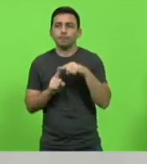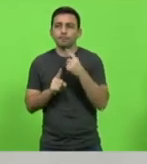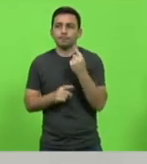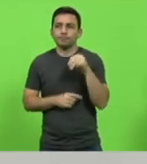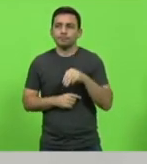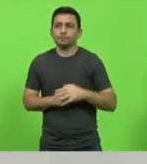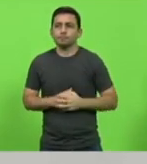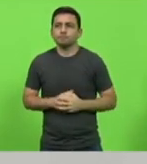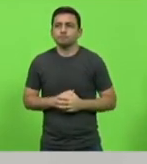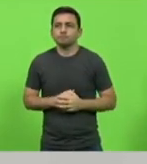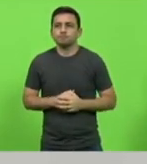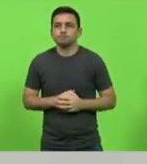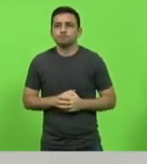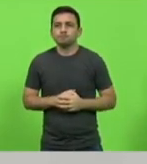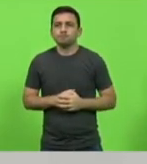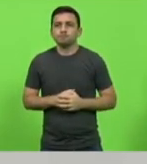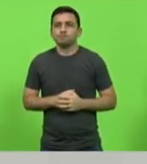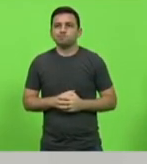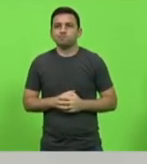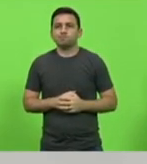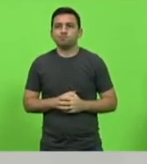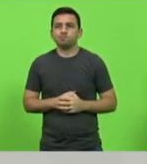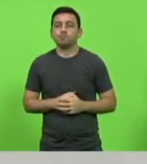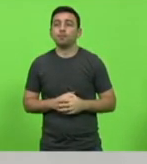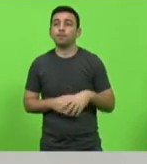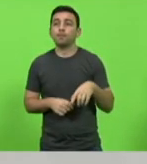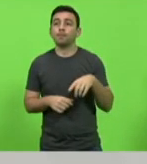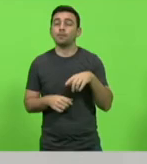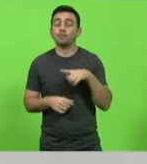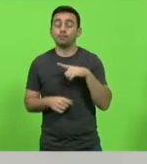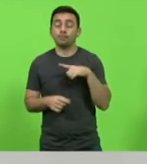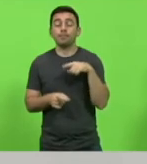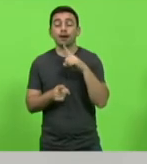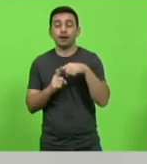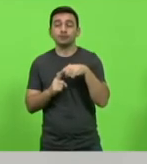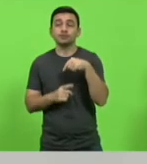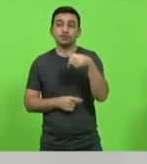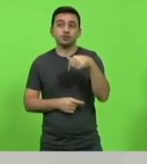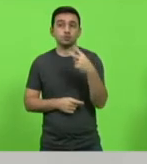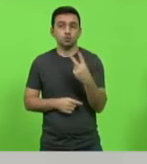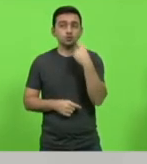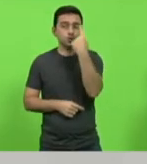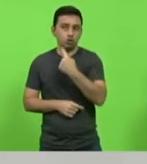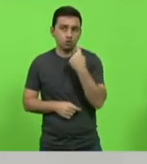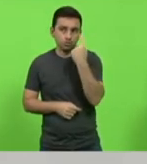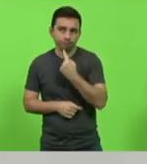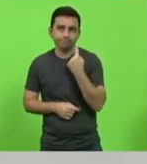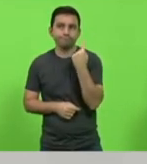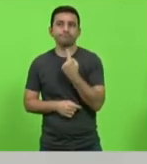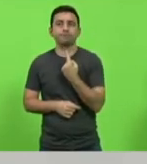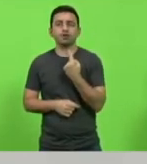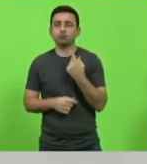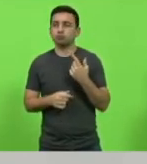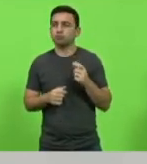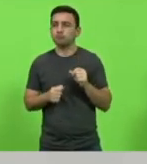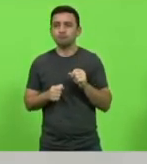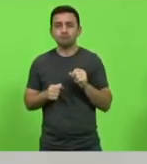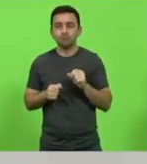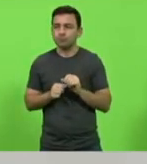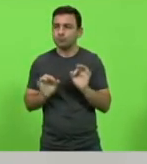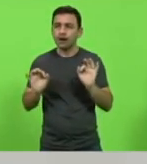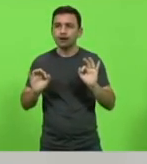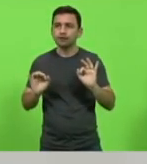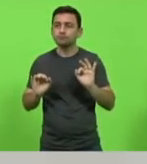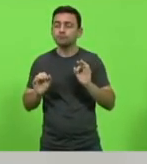Deputado a concluir OK obrigada mas 72 horas de prorrogação da não execução das